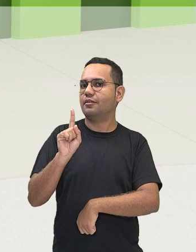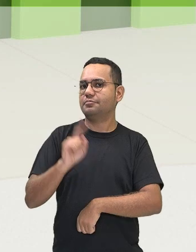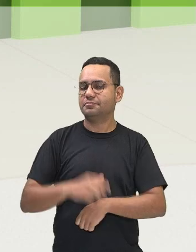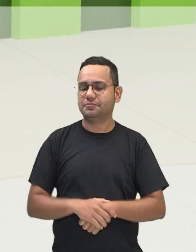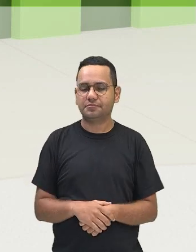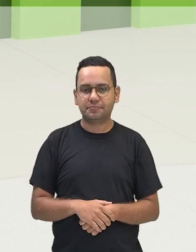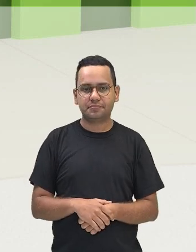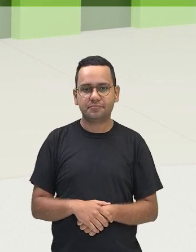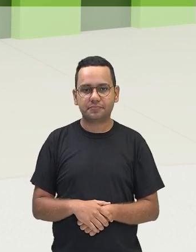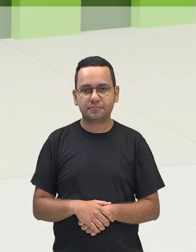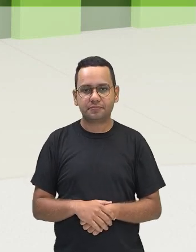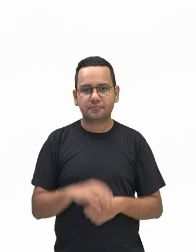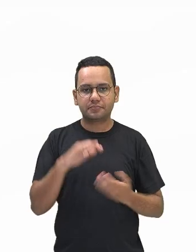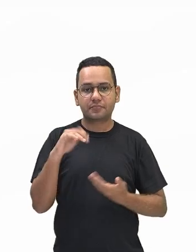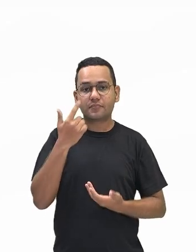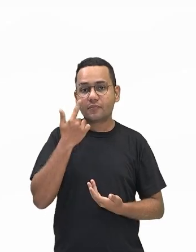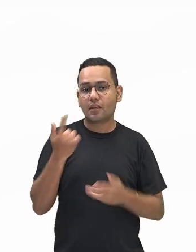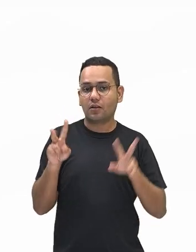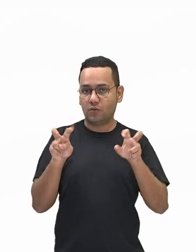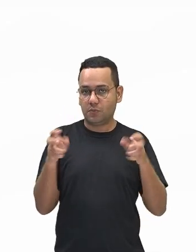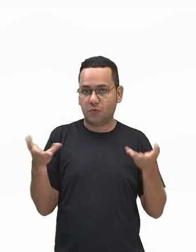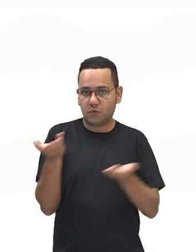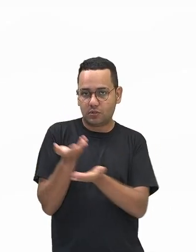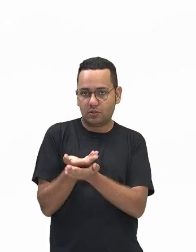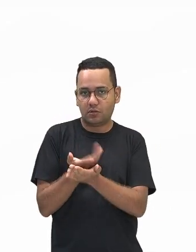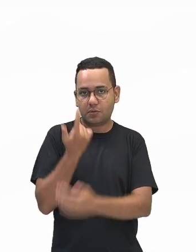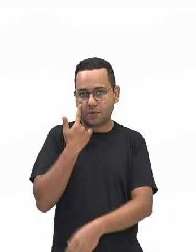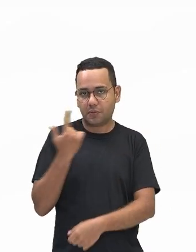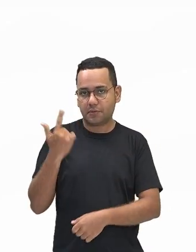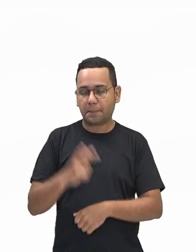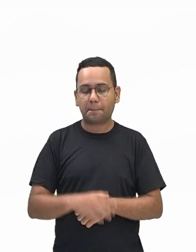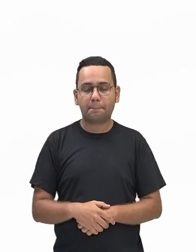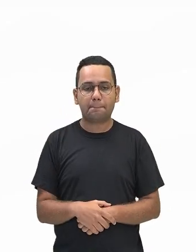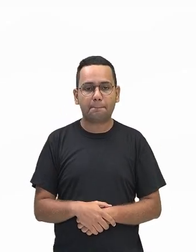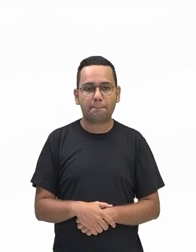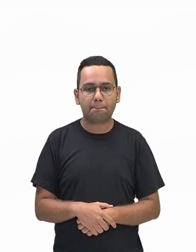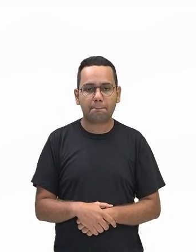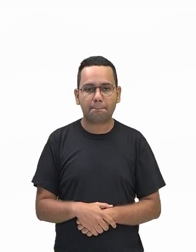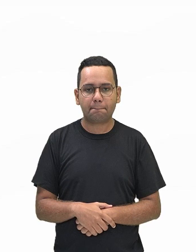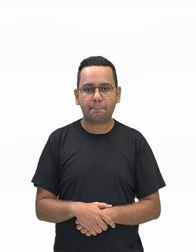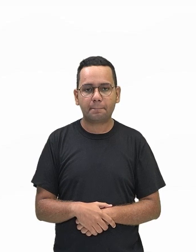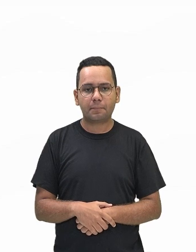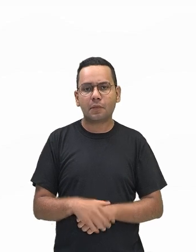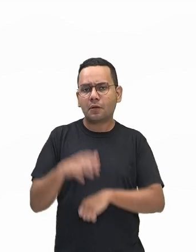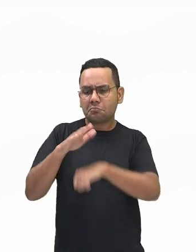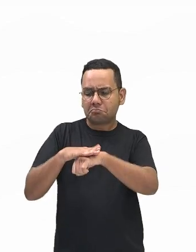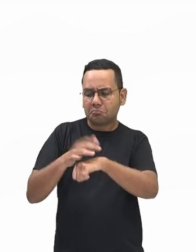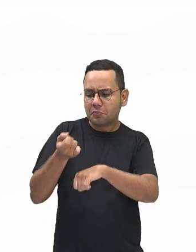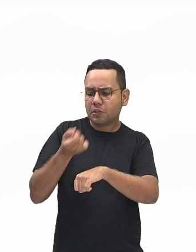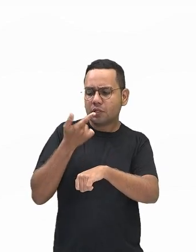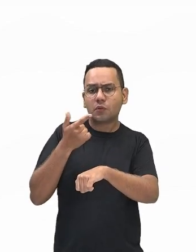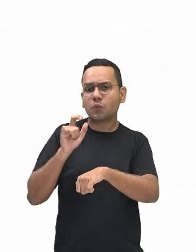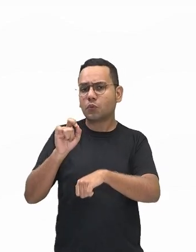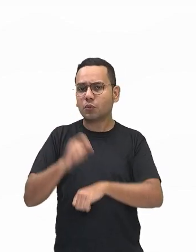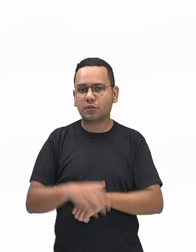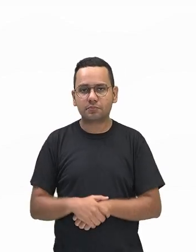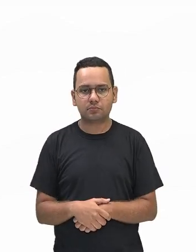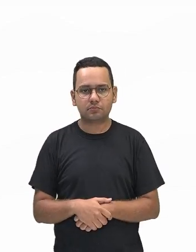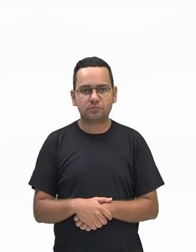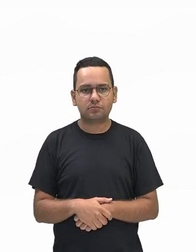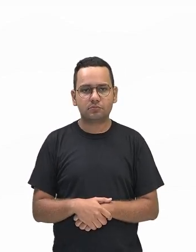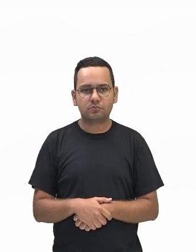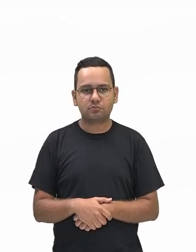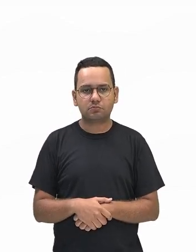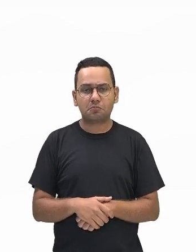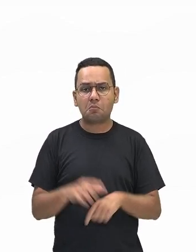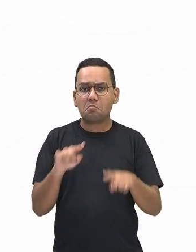sobre isso. Veja aí que a automedicação é o ato de tomar medicamentos